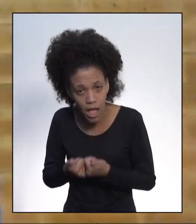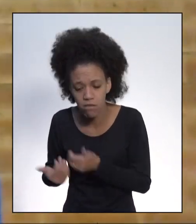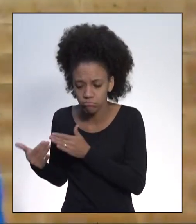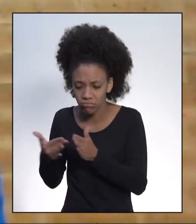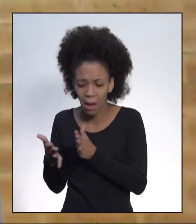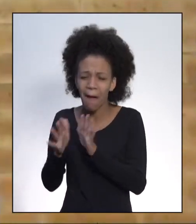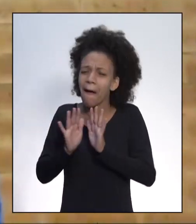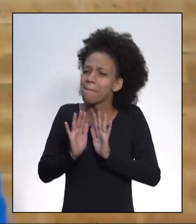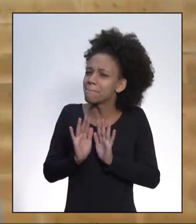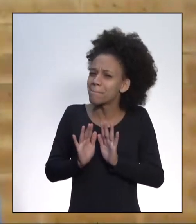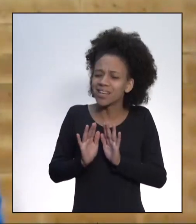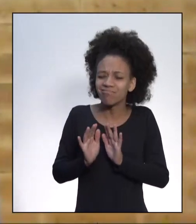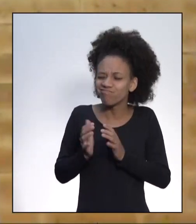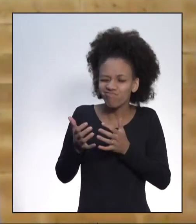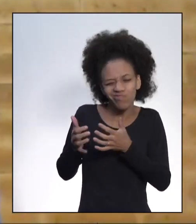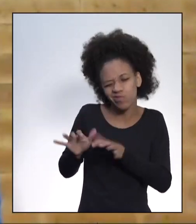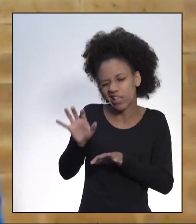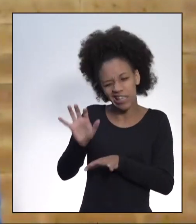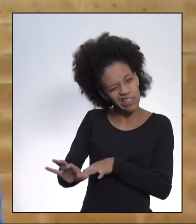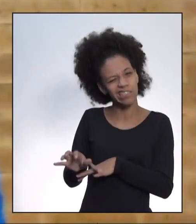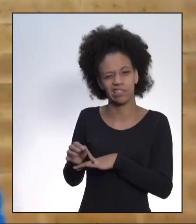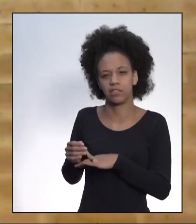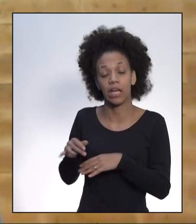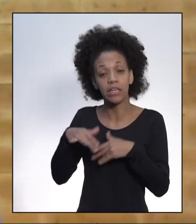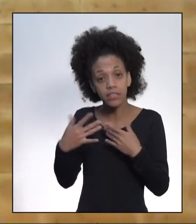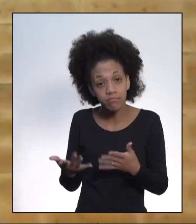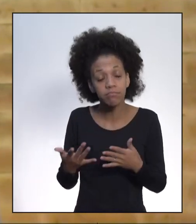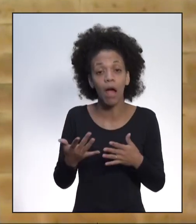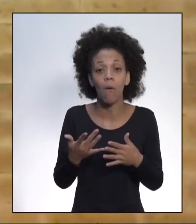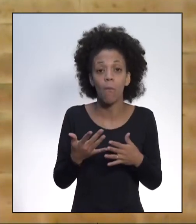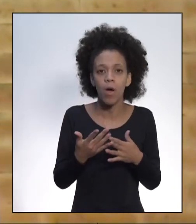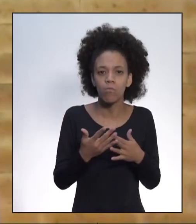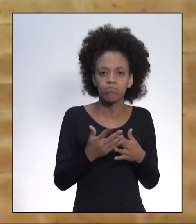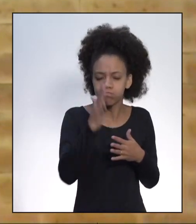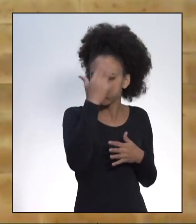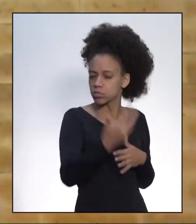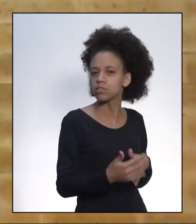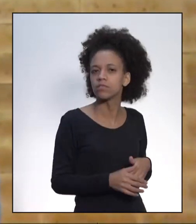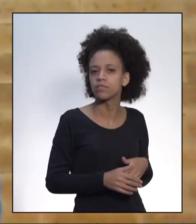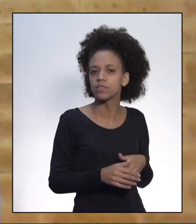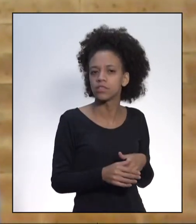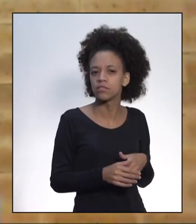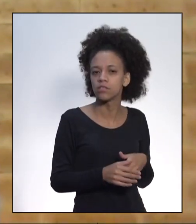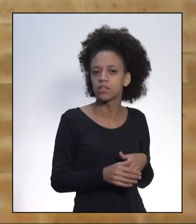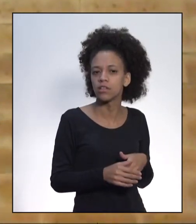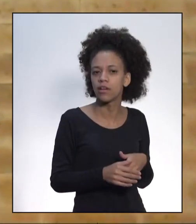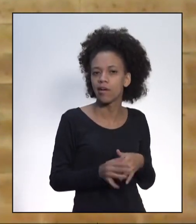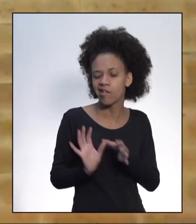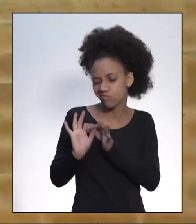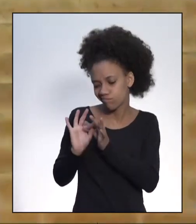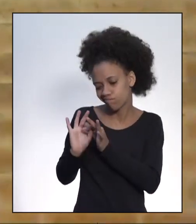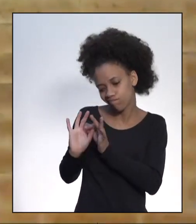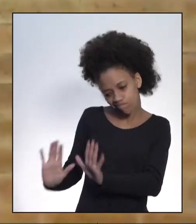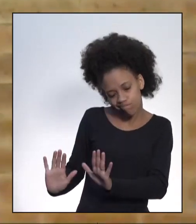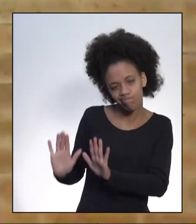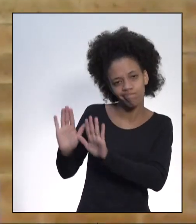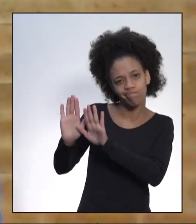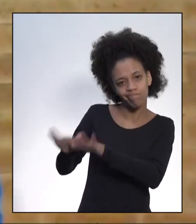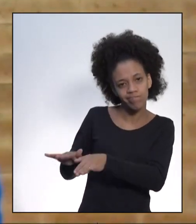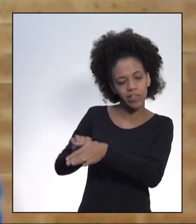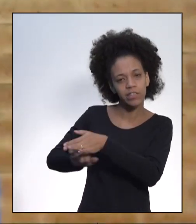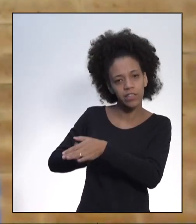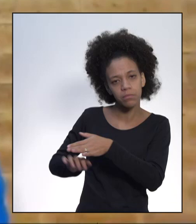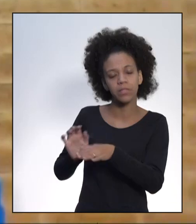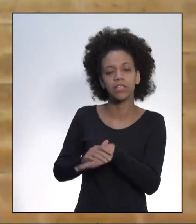mas só que eu não era o que eu queria. Então, eu basicamente tomei uma decisão difícil, que era de abrir mão dessa empresa